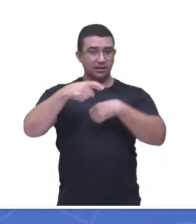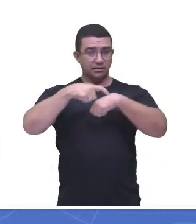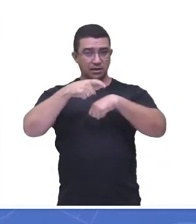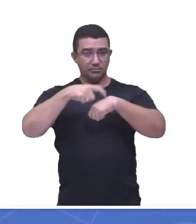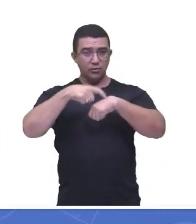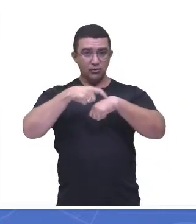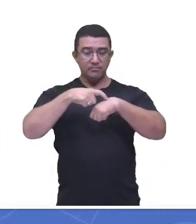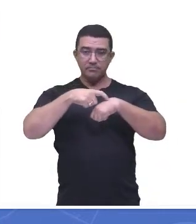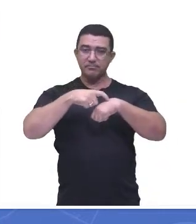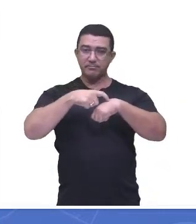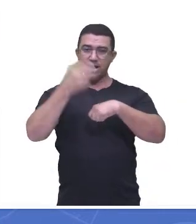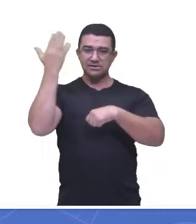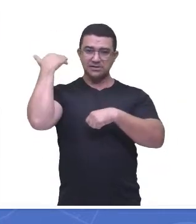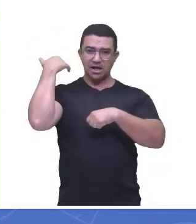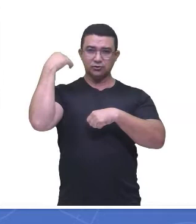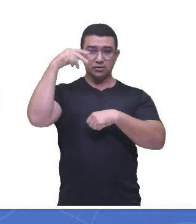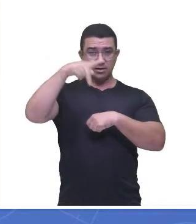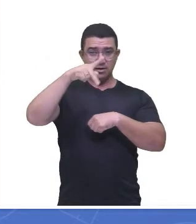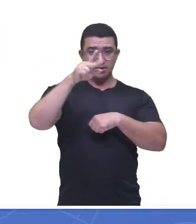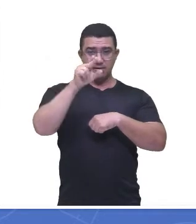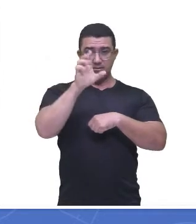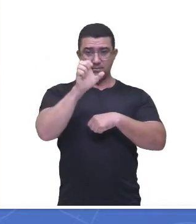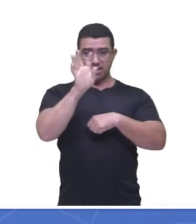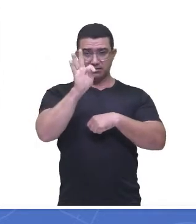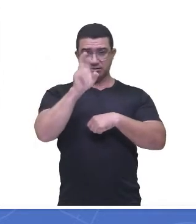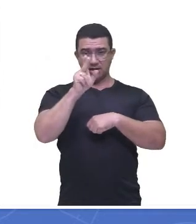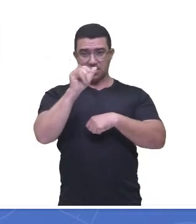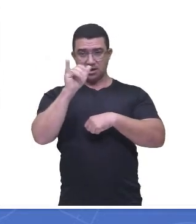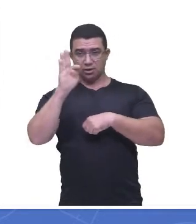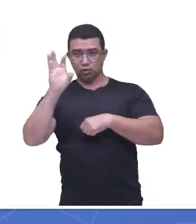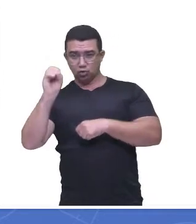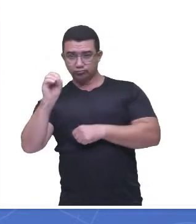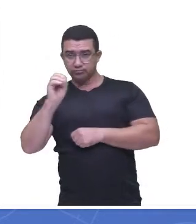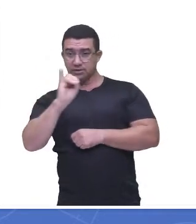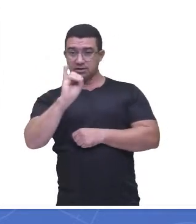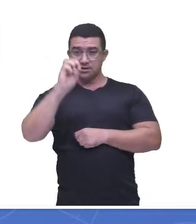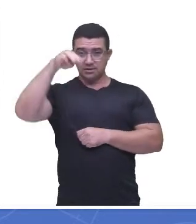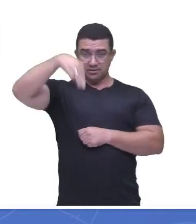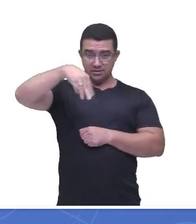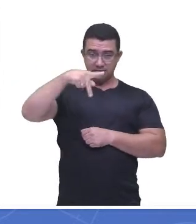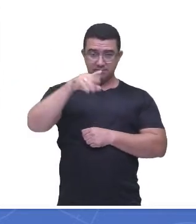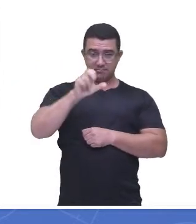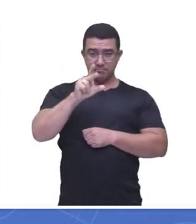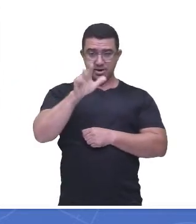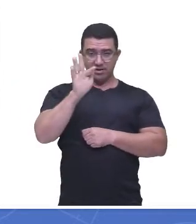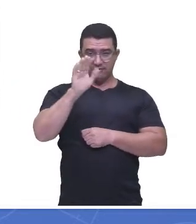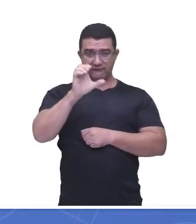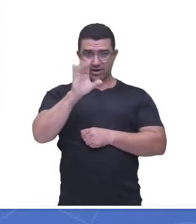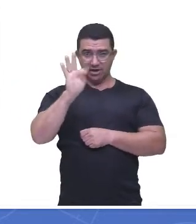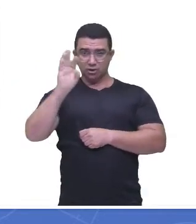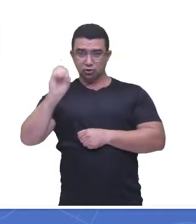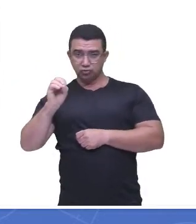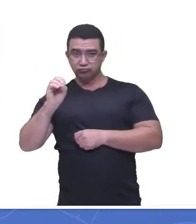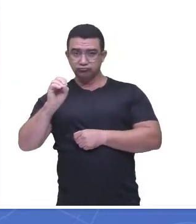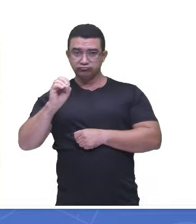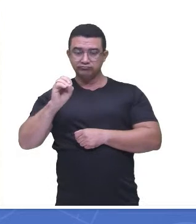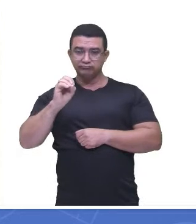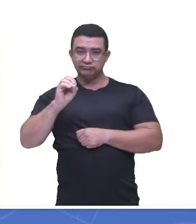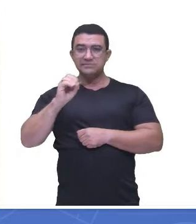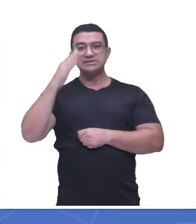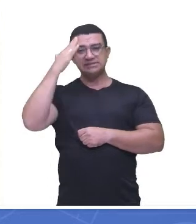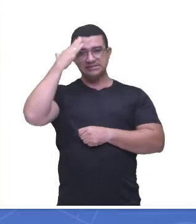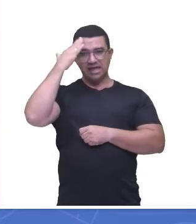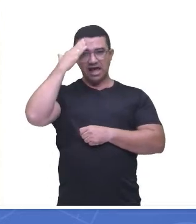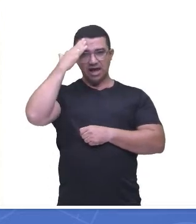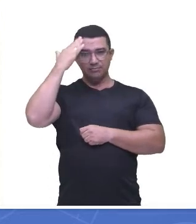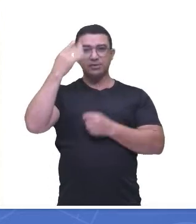imperfeito de indicativo, na língua espanhola, né? Isto é visível pelas desinências. Quais são as desinências